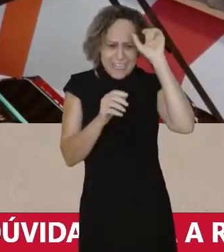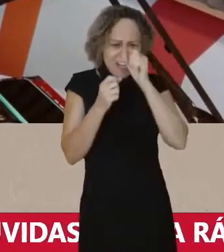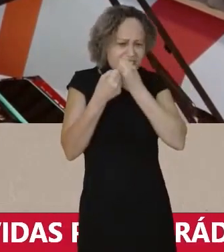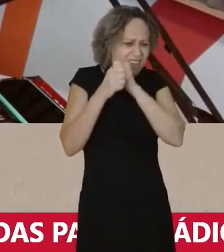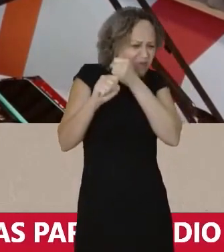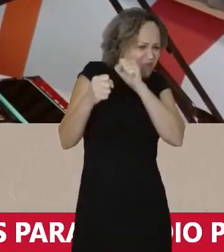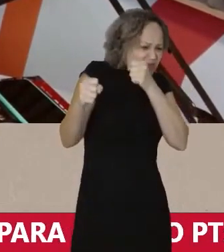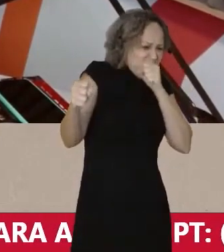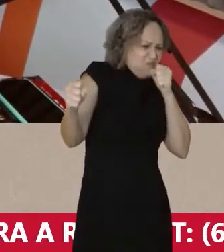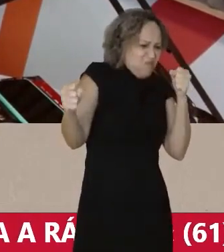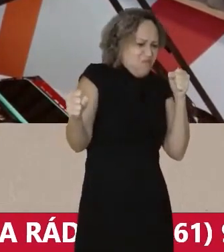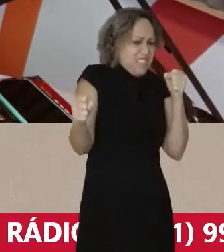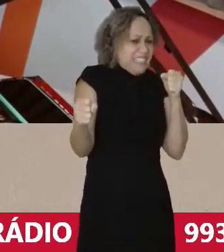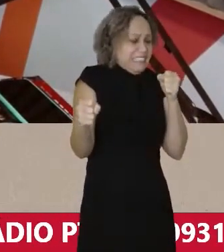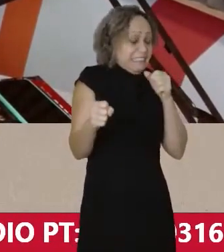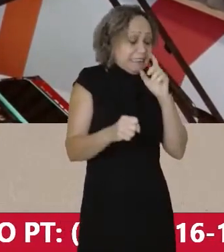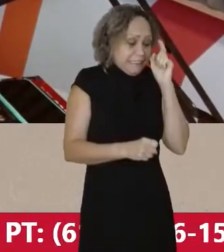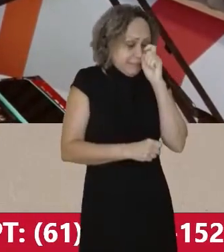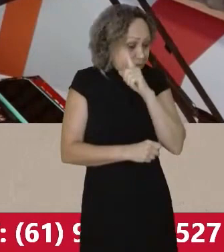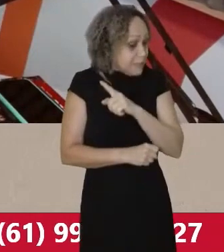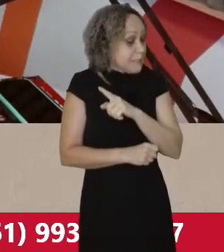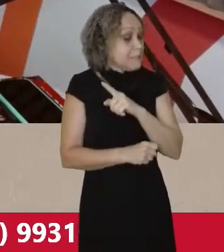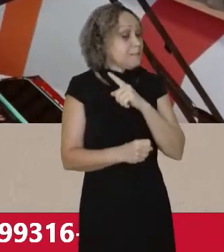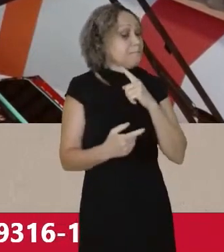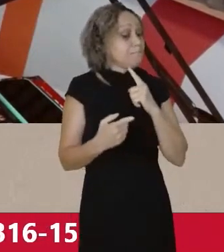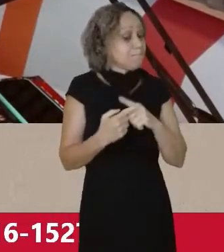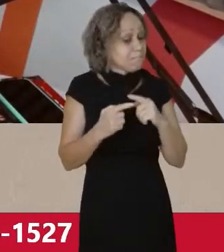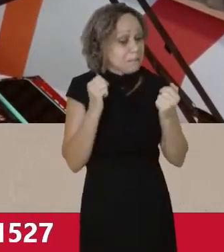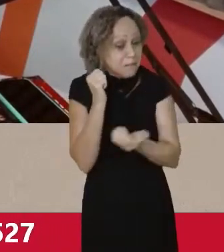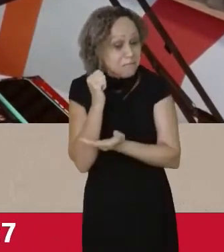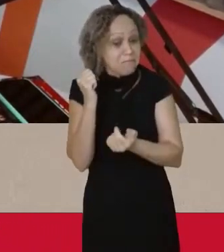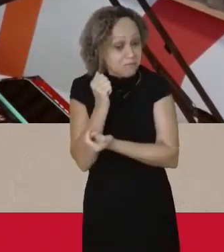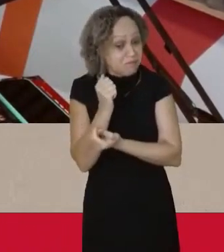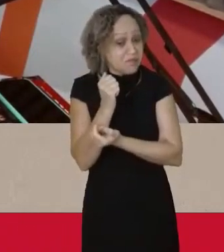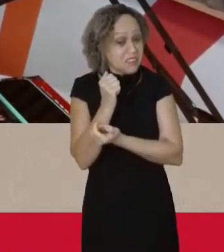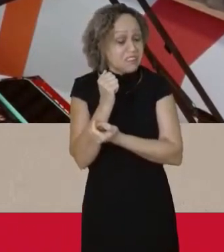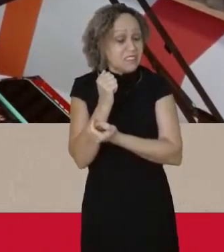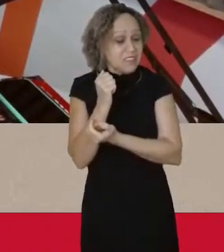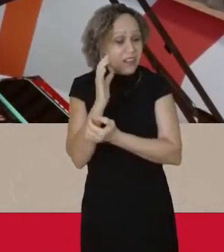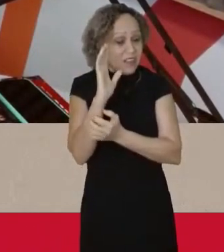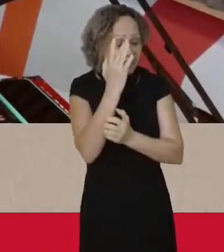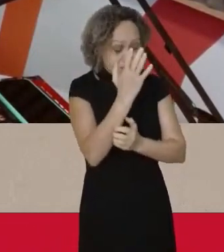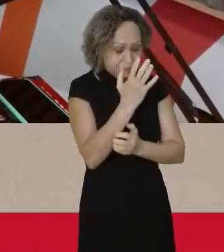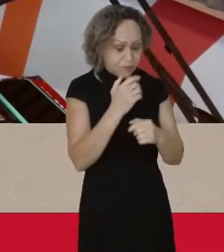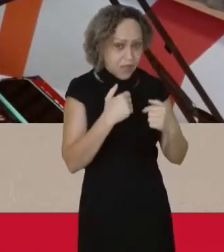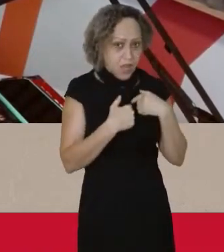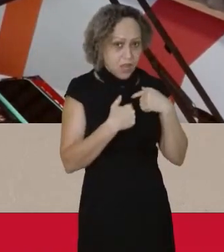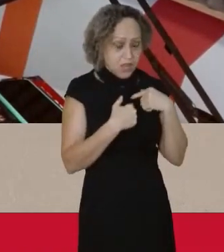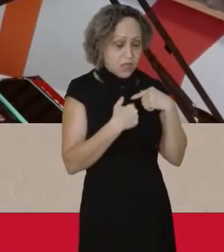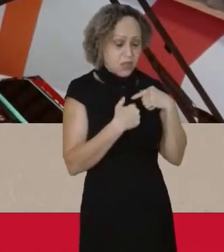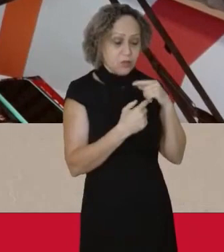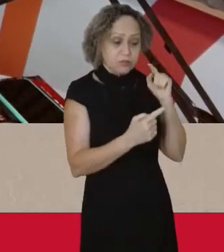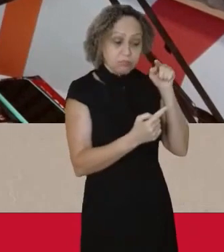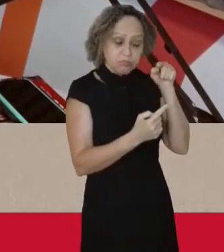nosso país. Mas estamos aí. Eu sou Torodi do Ogum e a Lorixá do Axé Alá